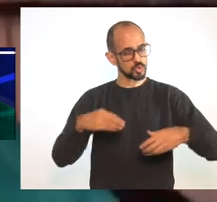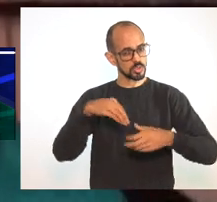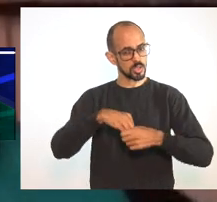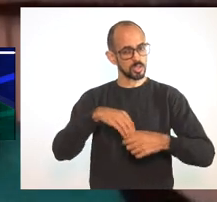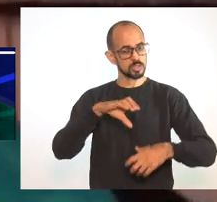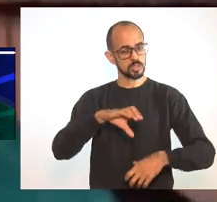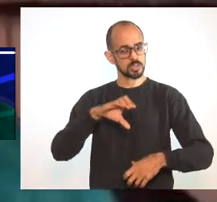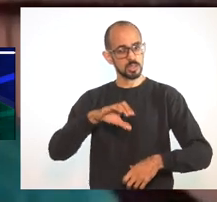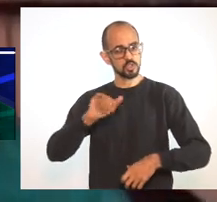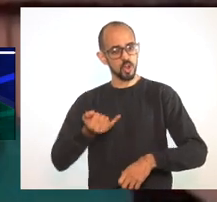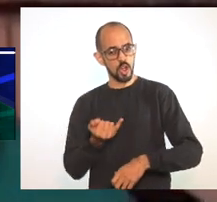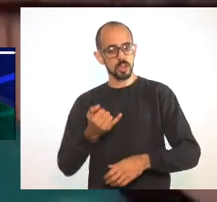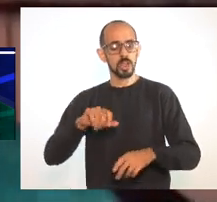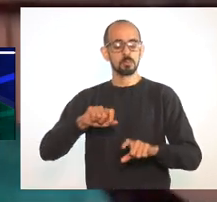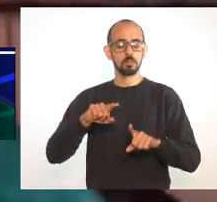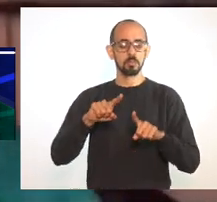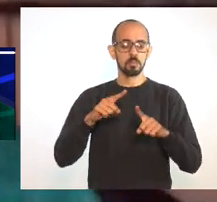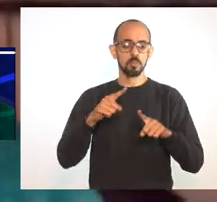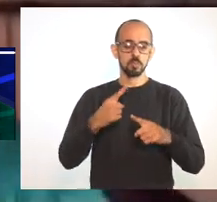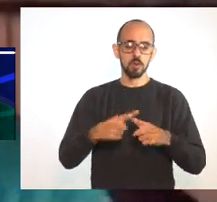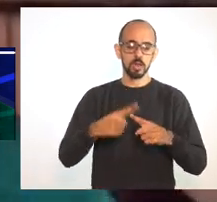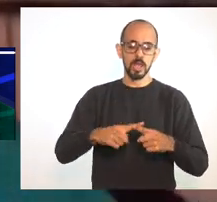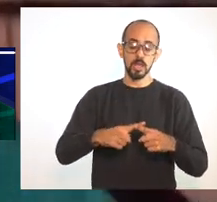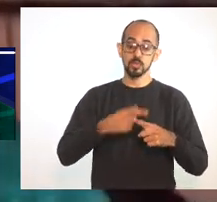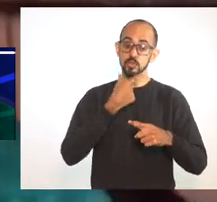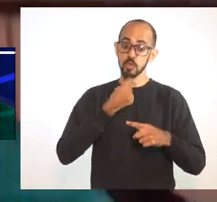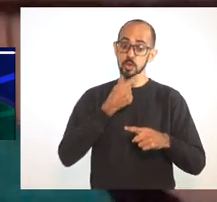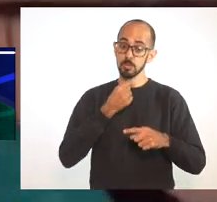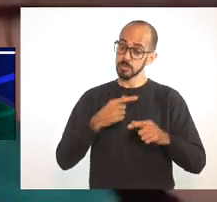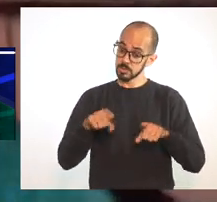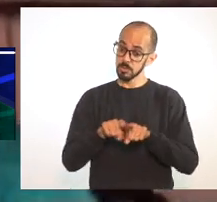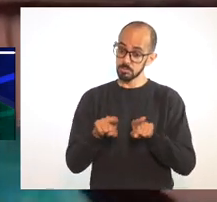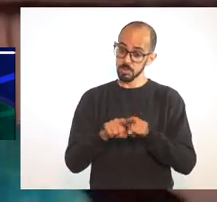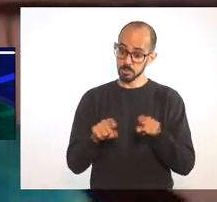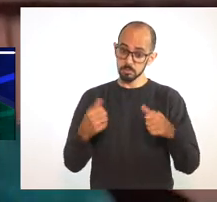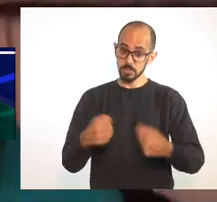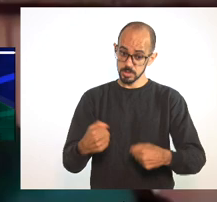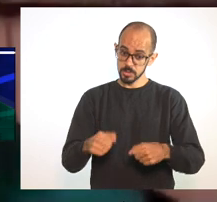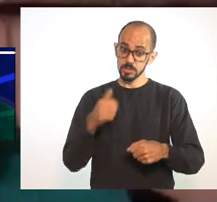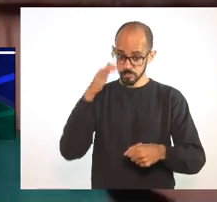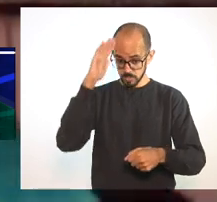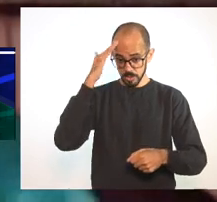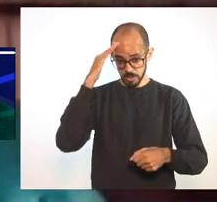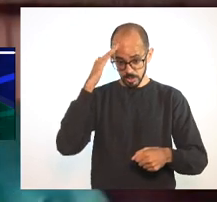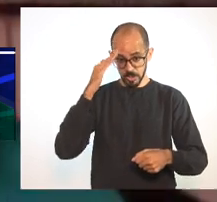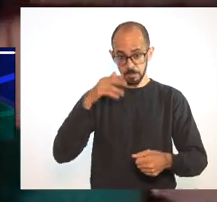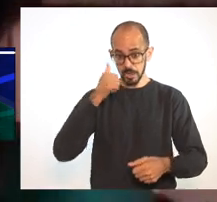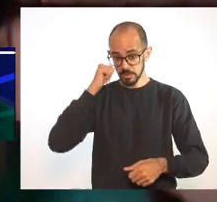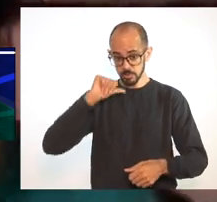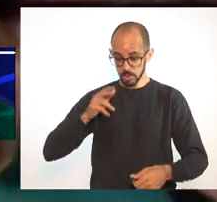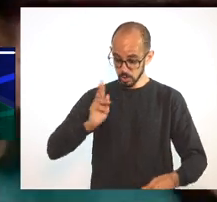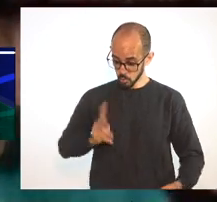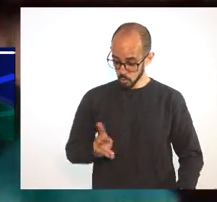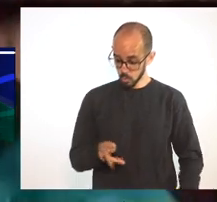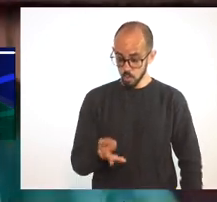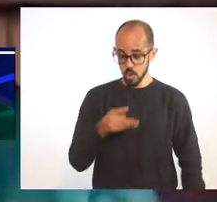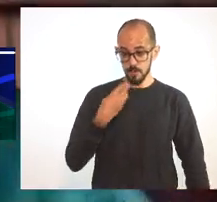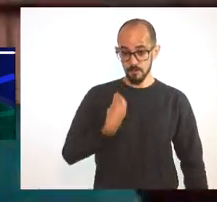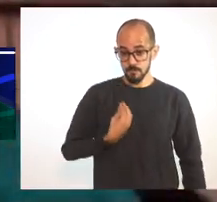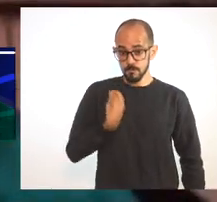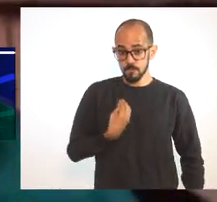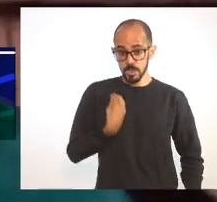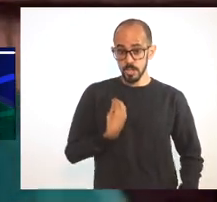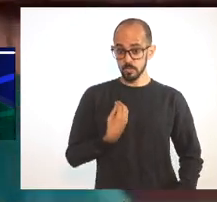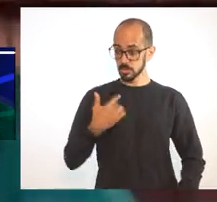se imbuir da luta das mulheres para que nós, mulheres, nos mantenhamos vivas e sãs. Quando eu